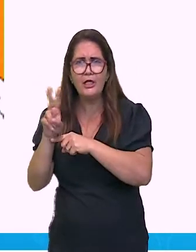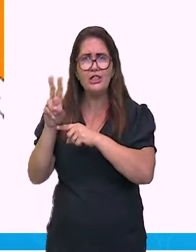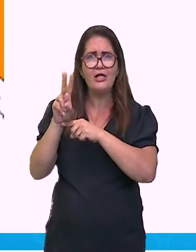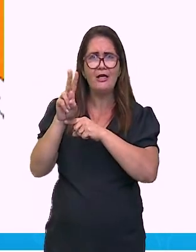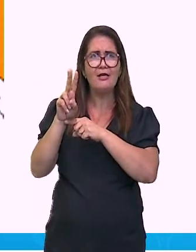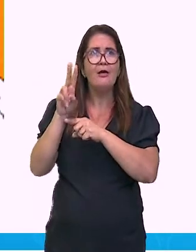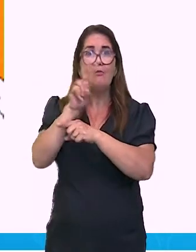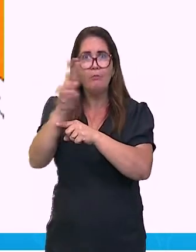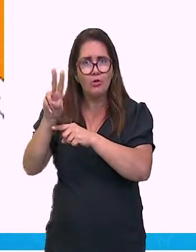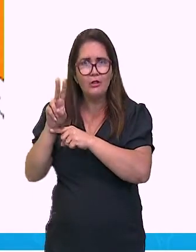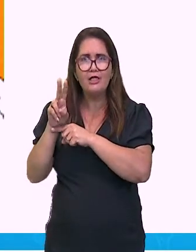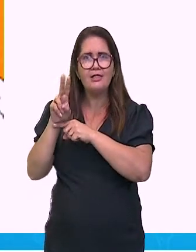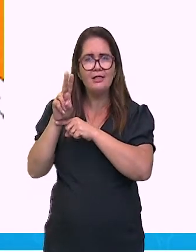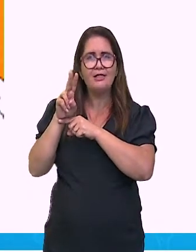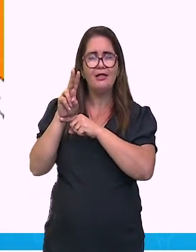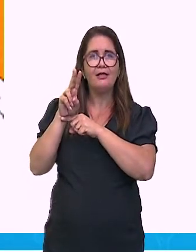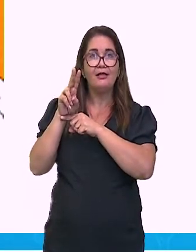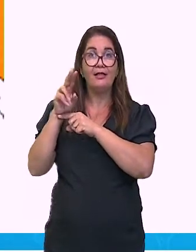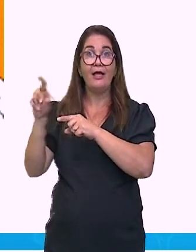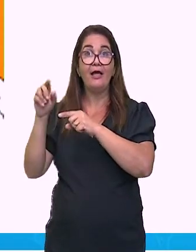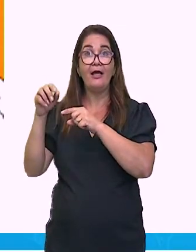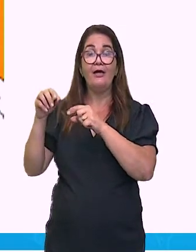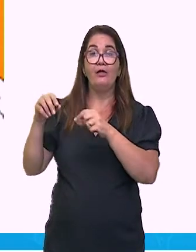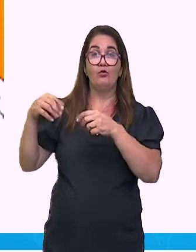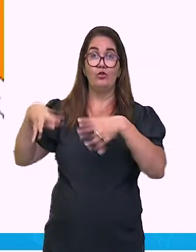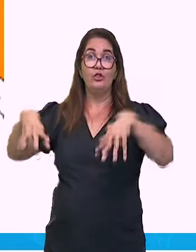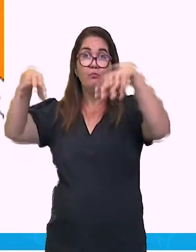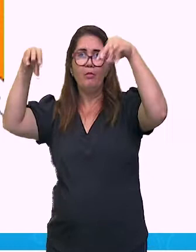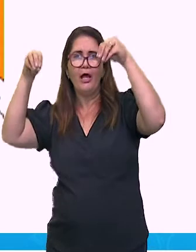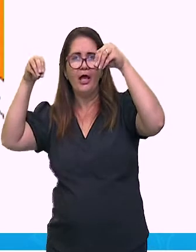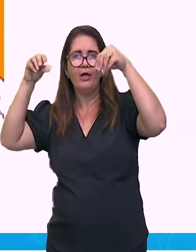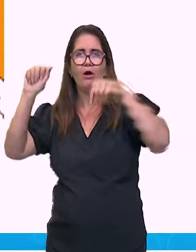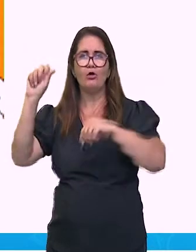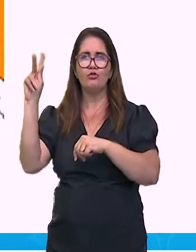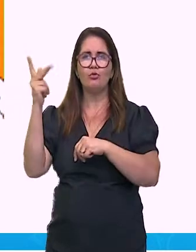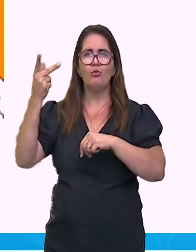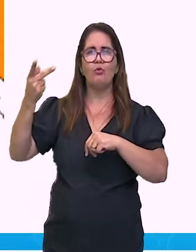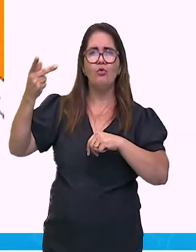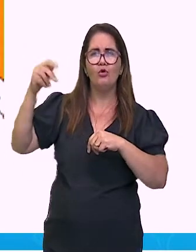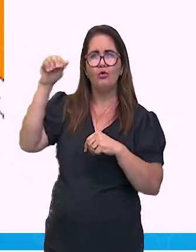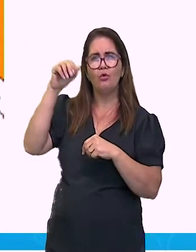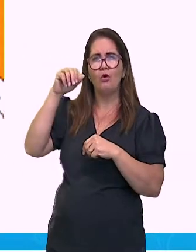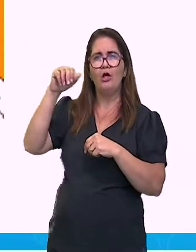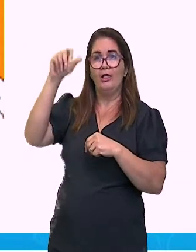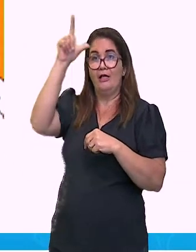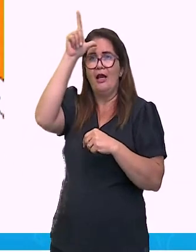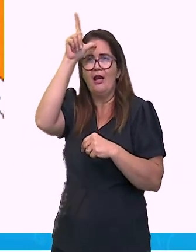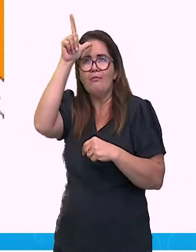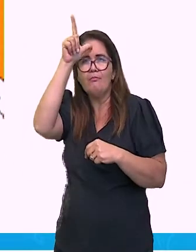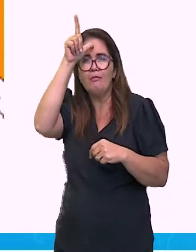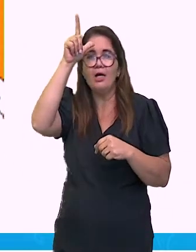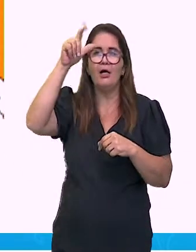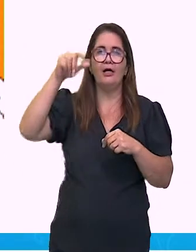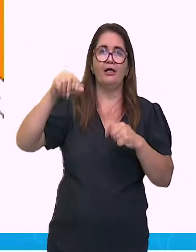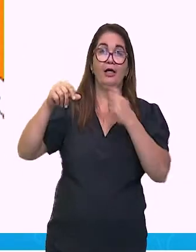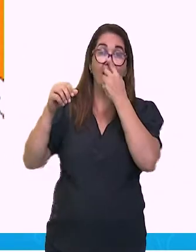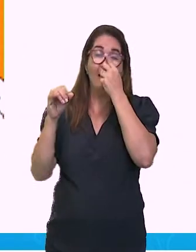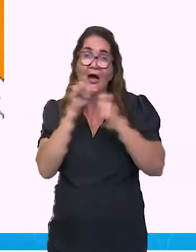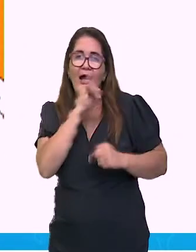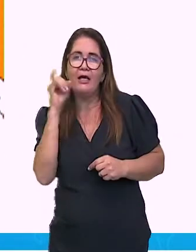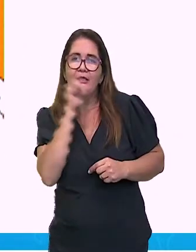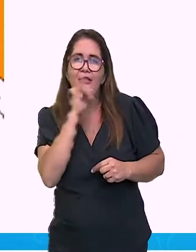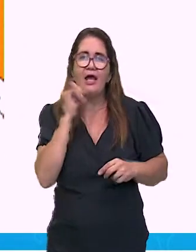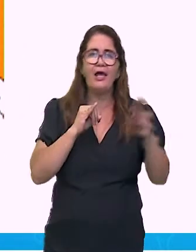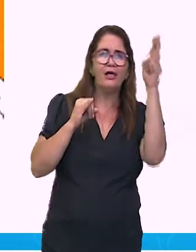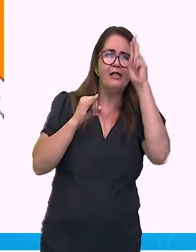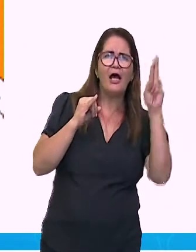fronteiras com os impérios. Império Alemão, Austro-Húngaro, a Itália entrou deste lado, a